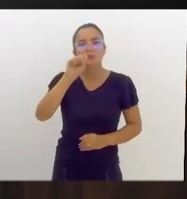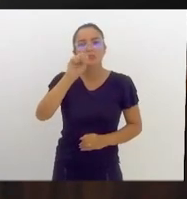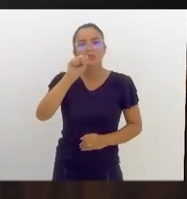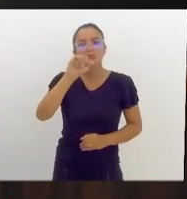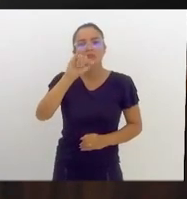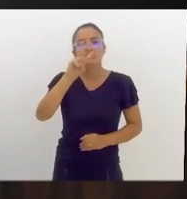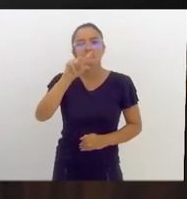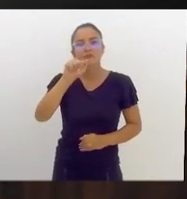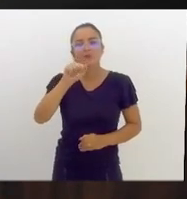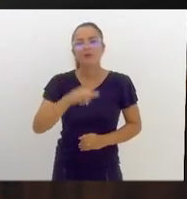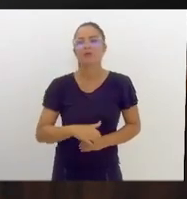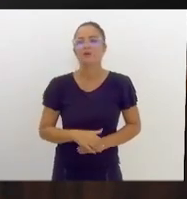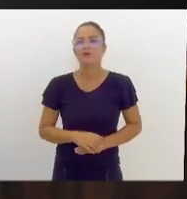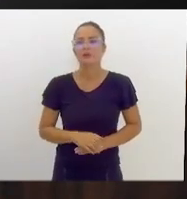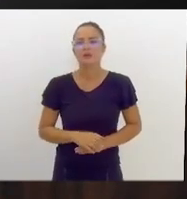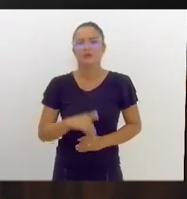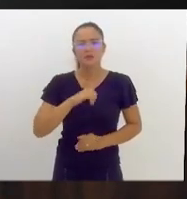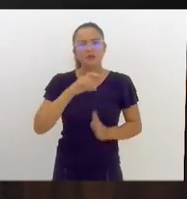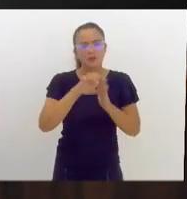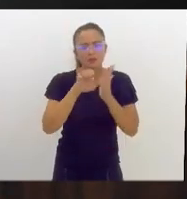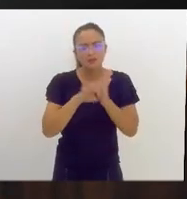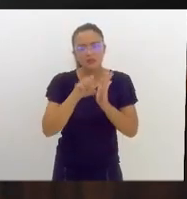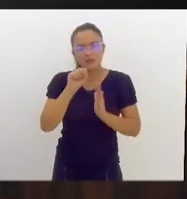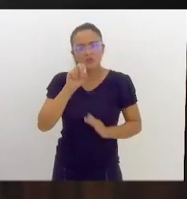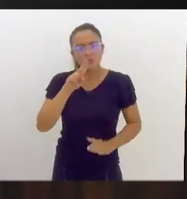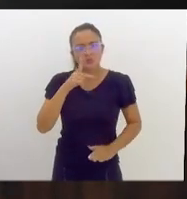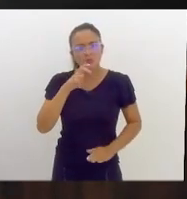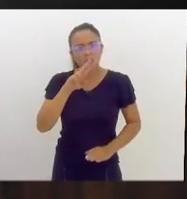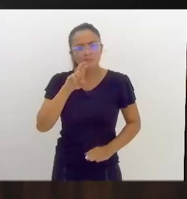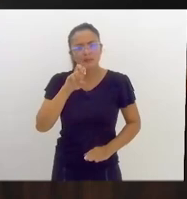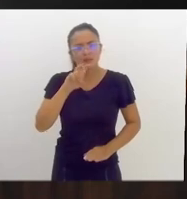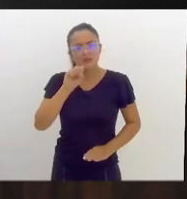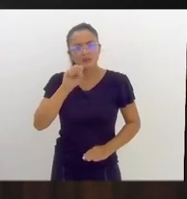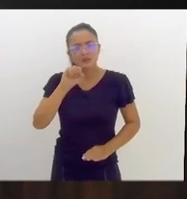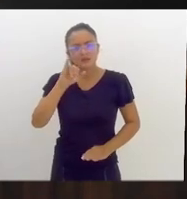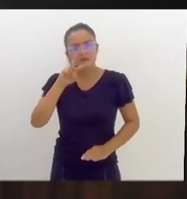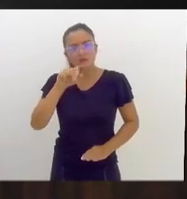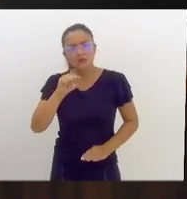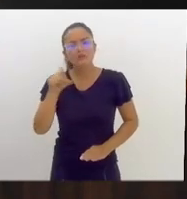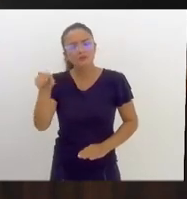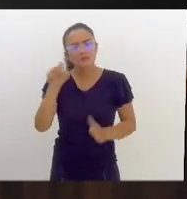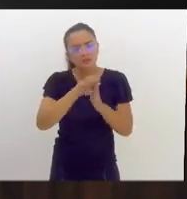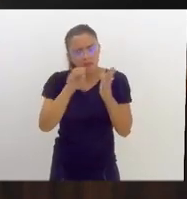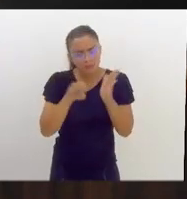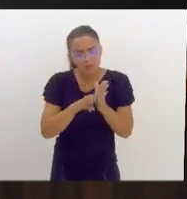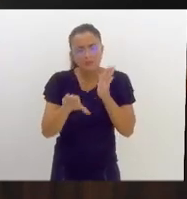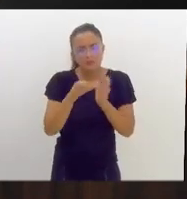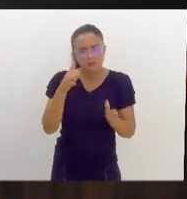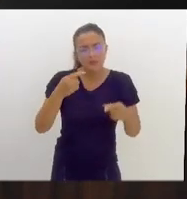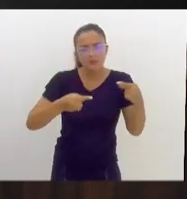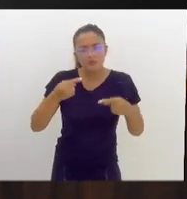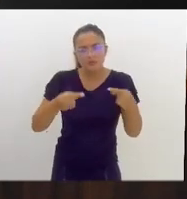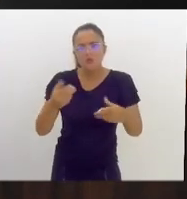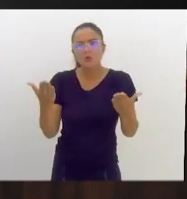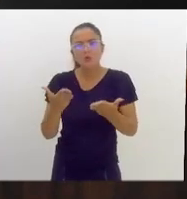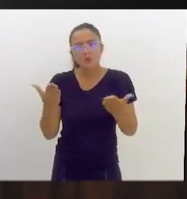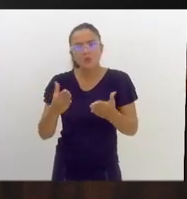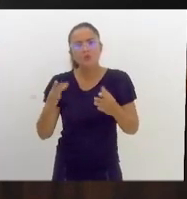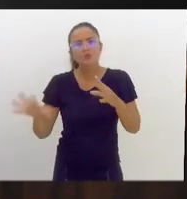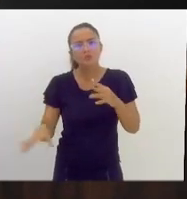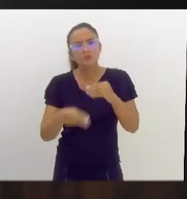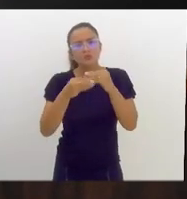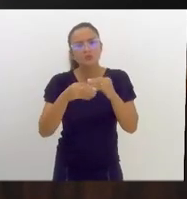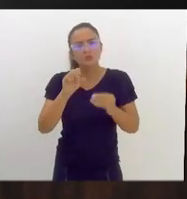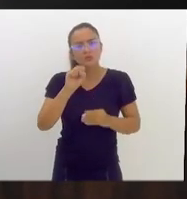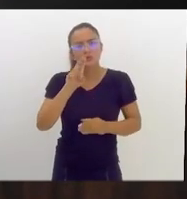Valdeque, uma emenda supressiva. Vossa Excelência já havia colocado algumas emendas na primeira discussão. Hoje entrou uma